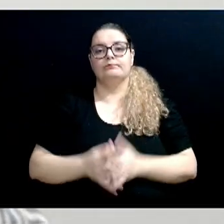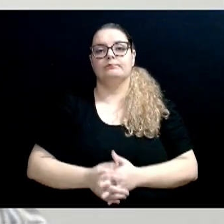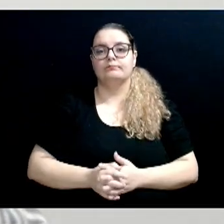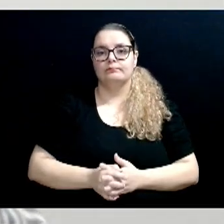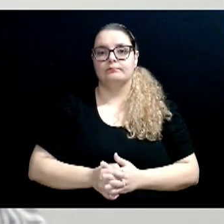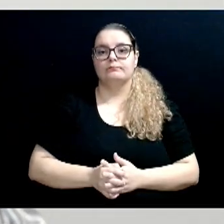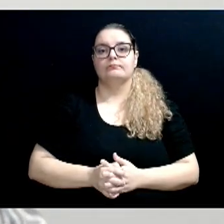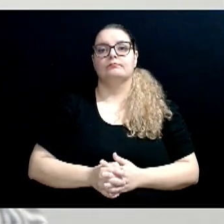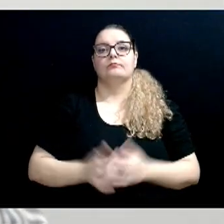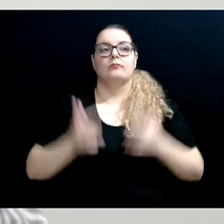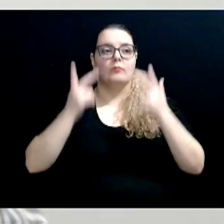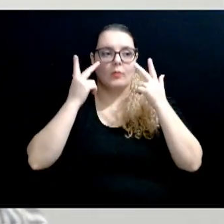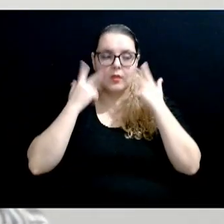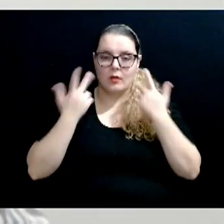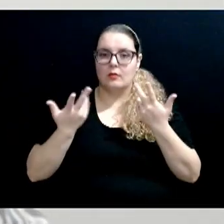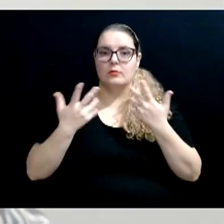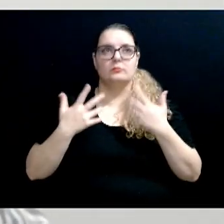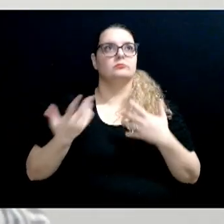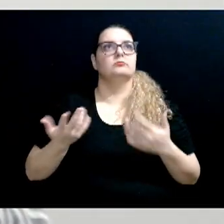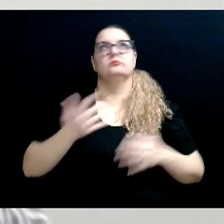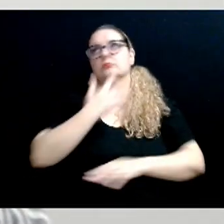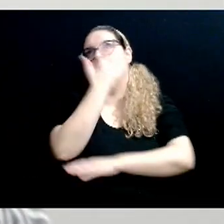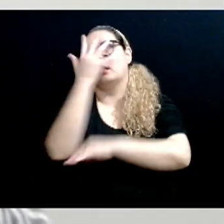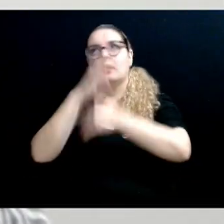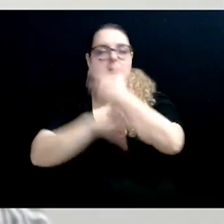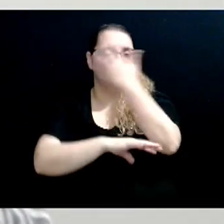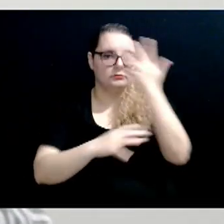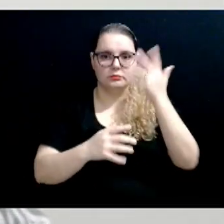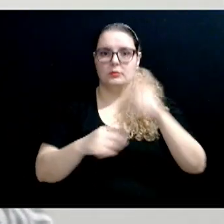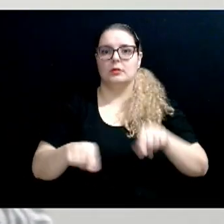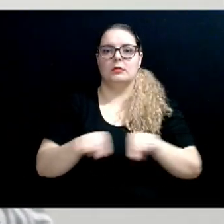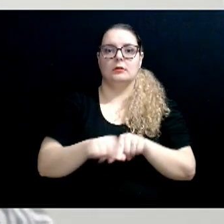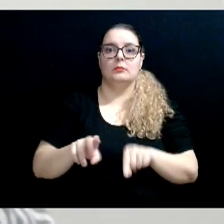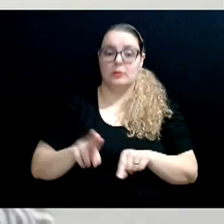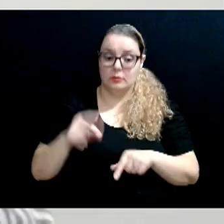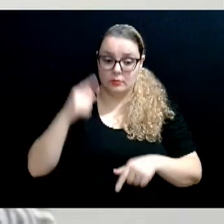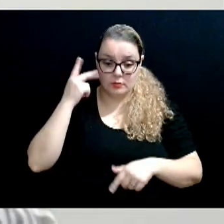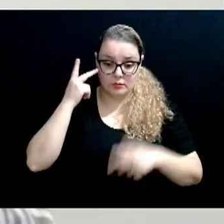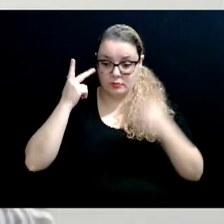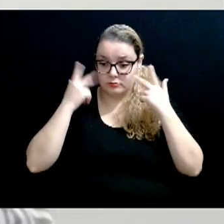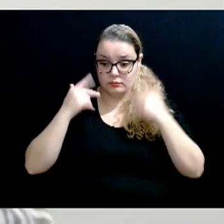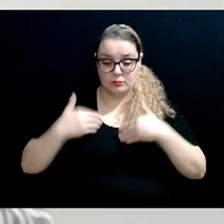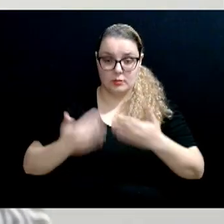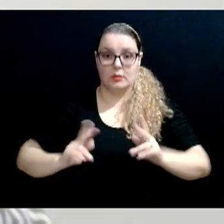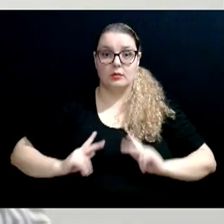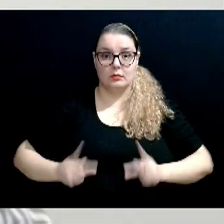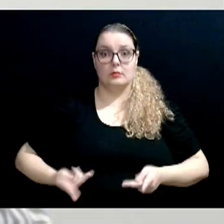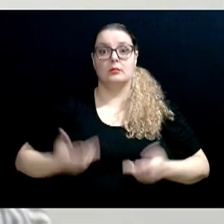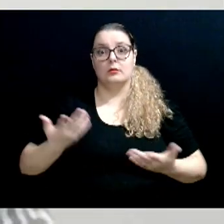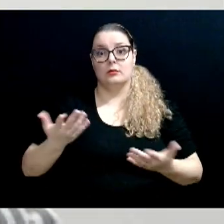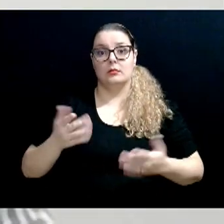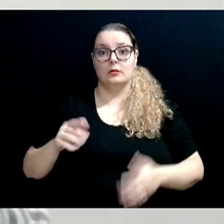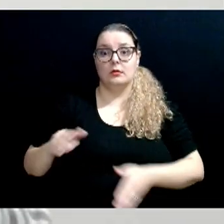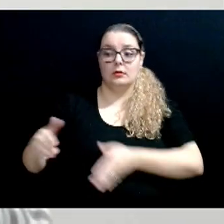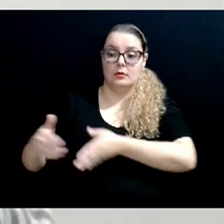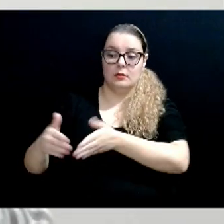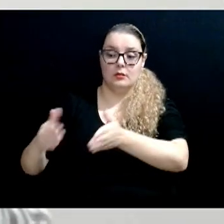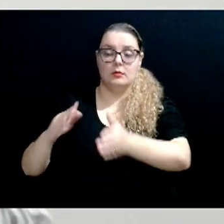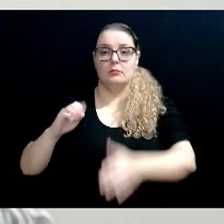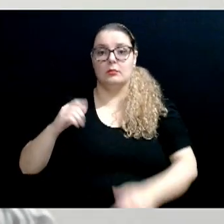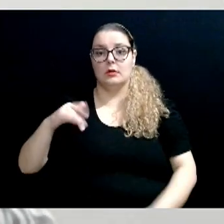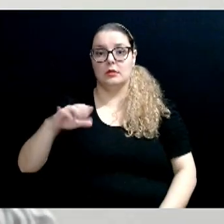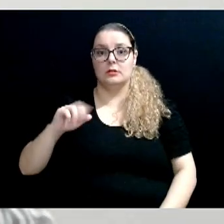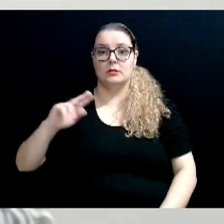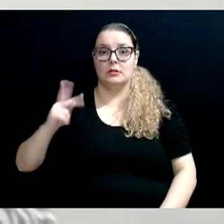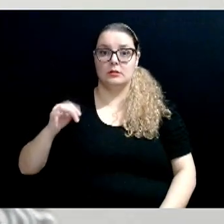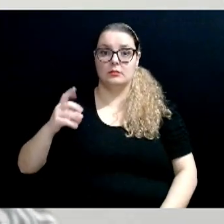Então, existe um trabalho muito grande para que a água chegue, de fato, lá da bacia hidrográfica até a nossa torneira. Então, a